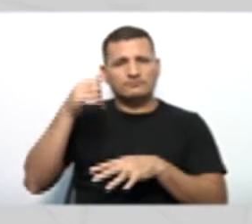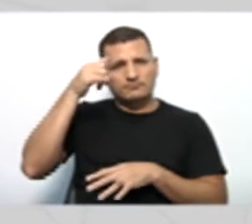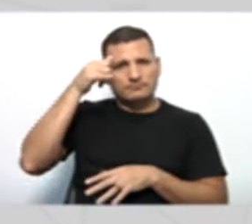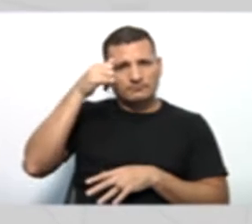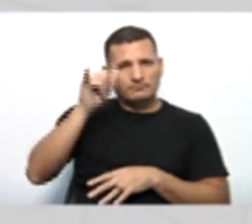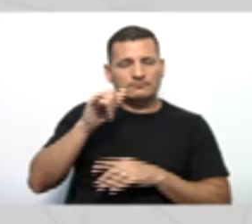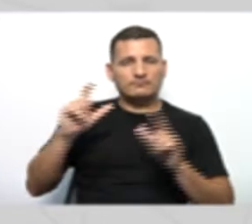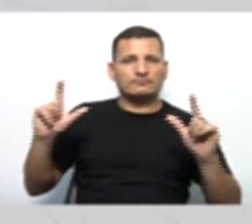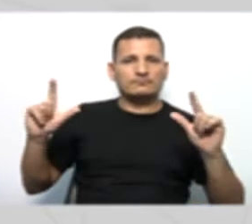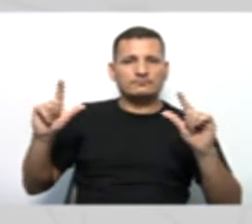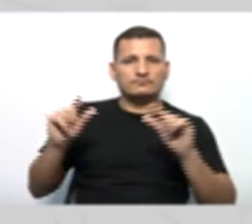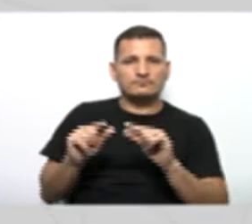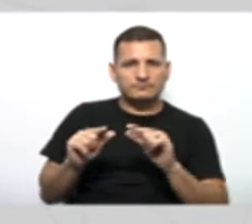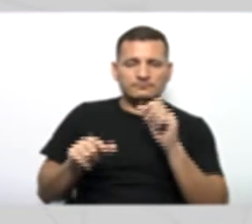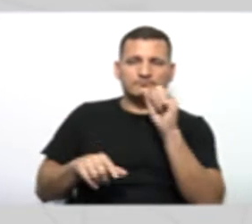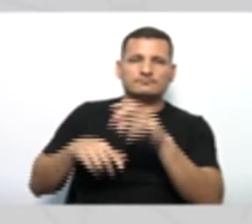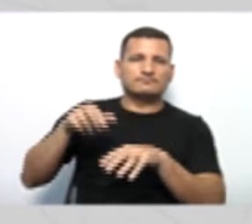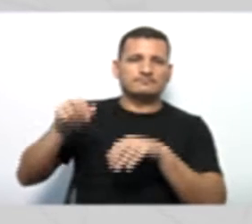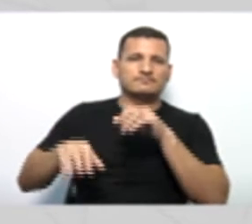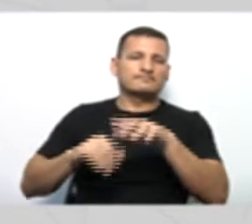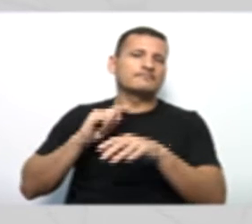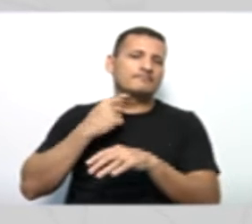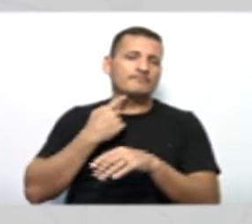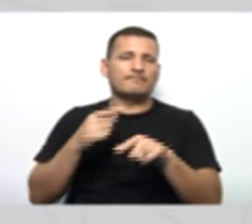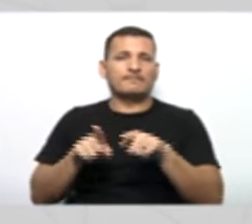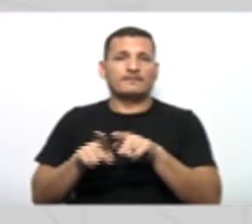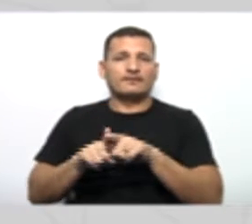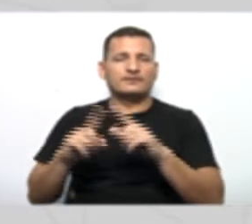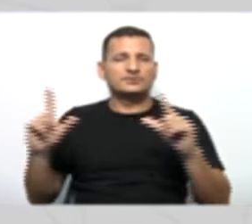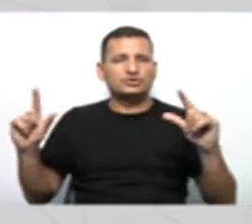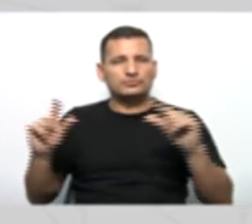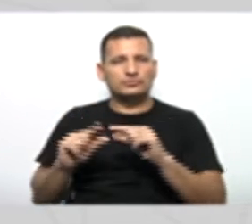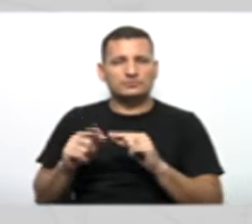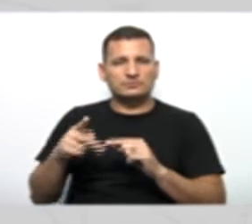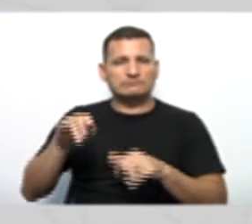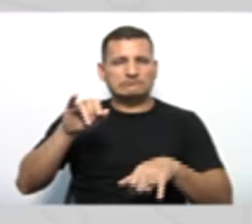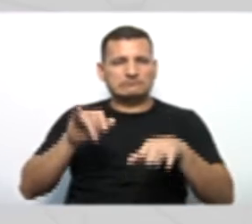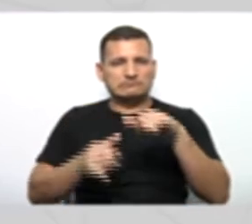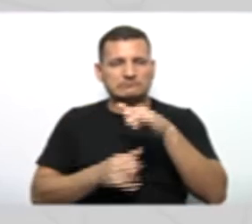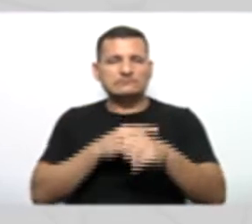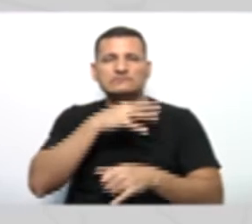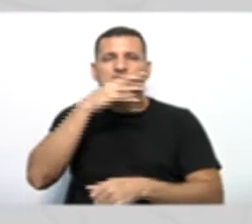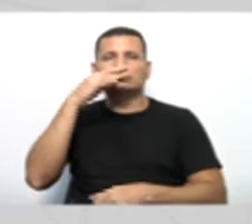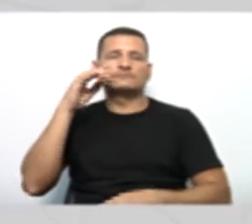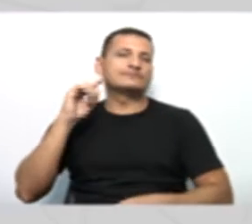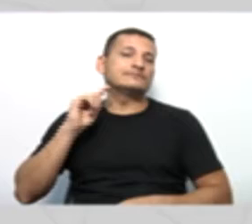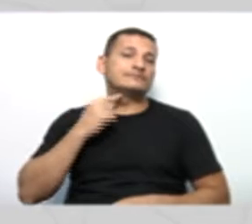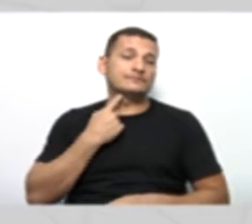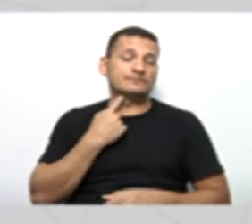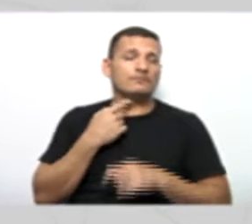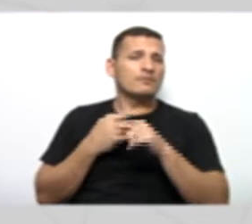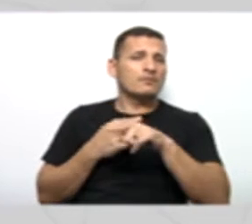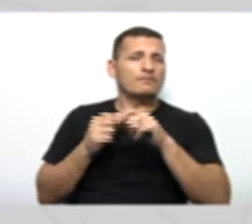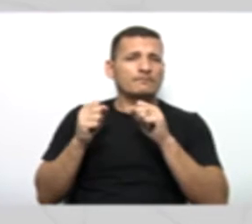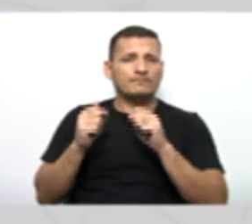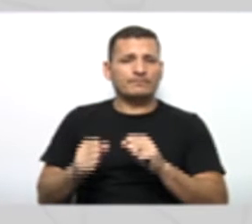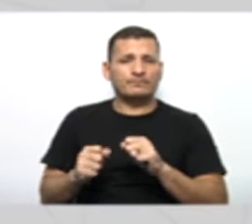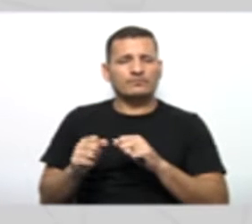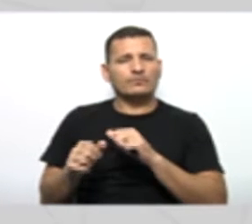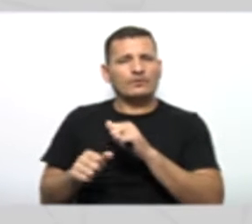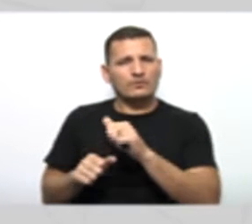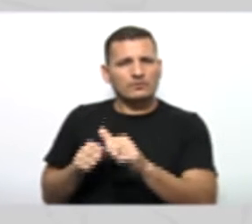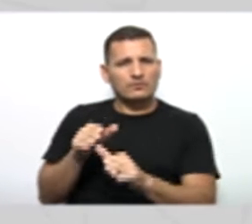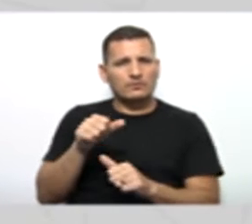poluentes e reduzir sua toxicidade. Por isso, isso pode ser obtido modificando